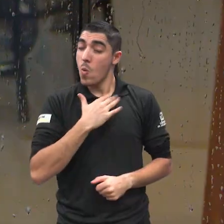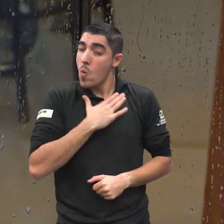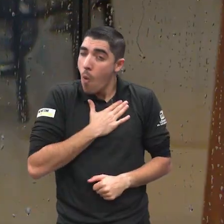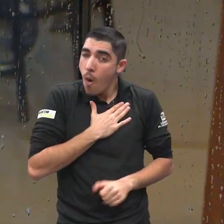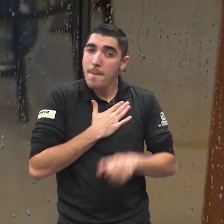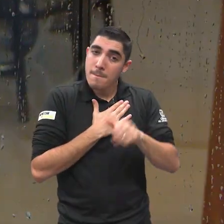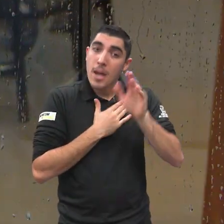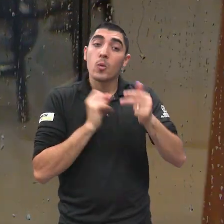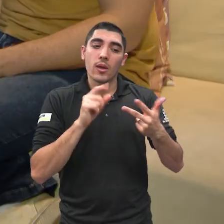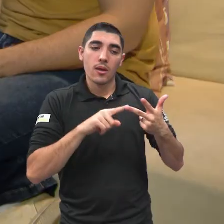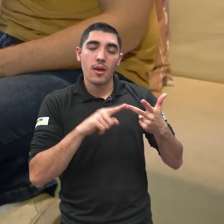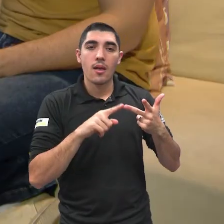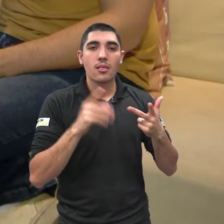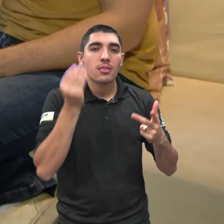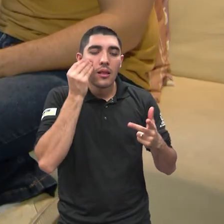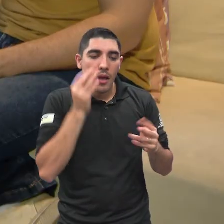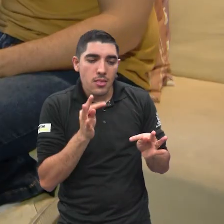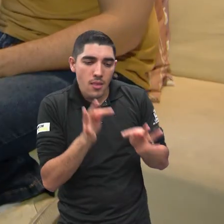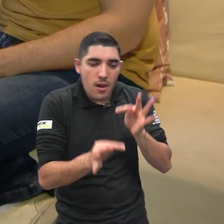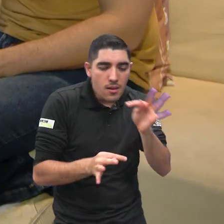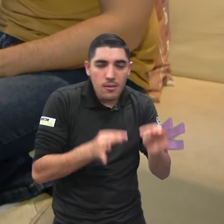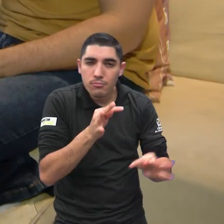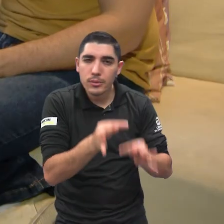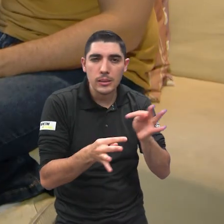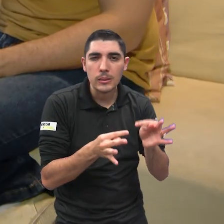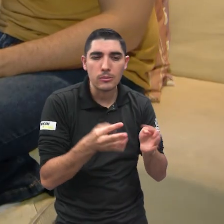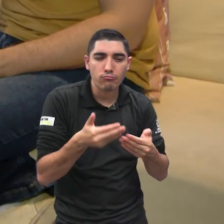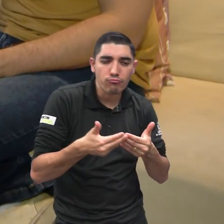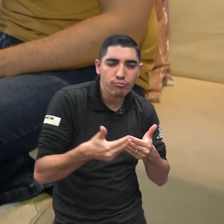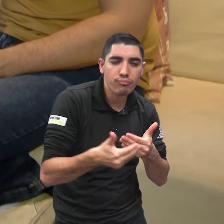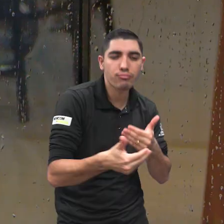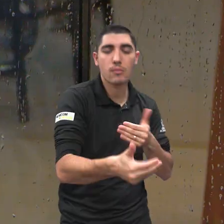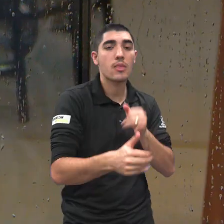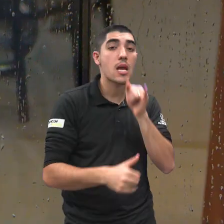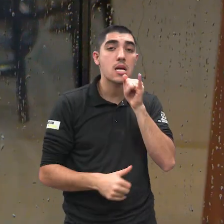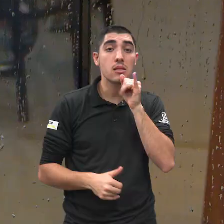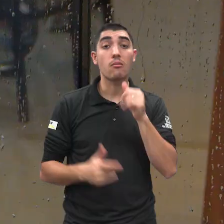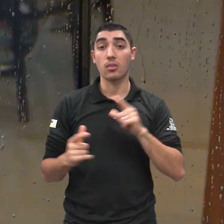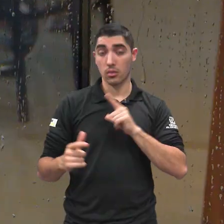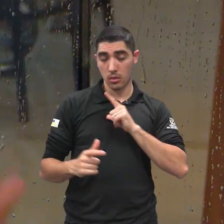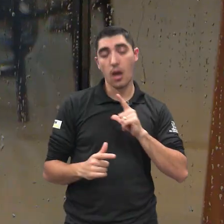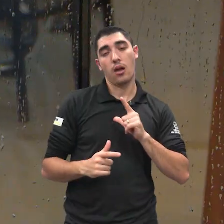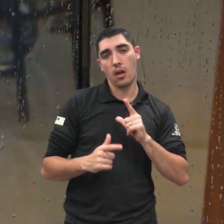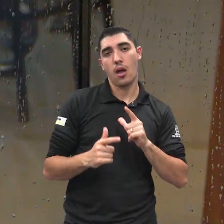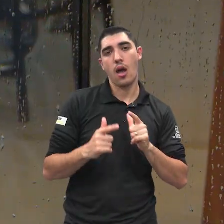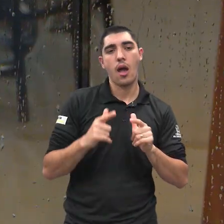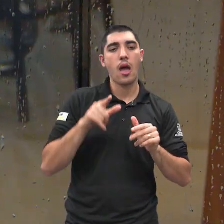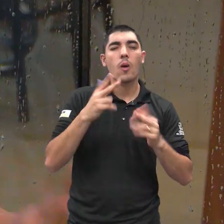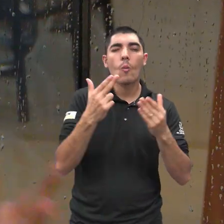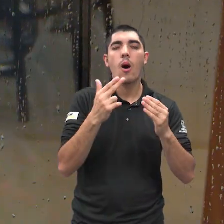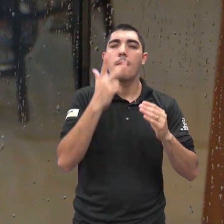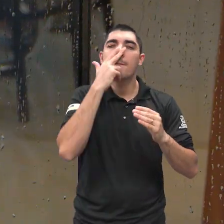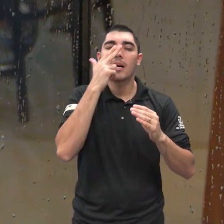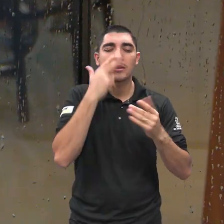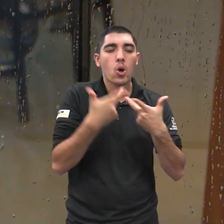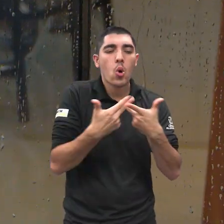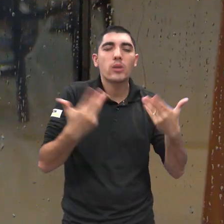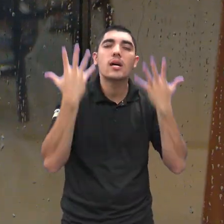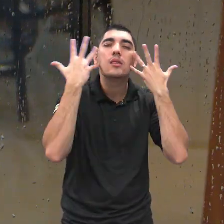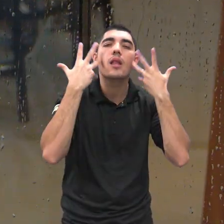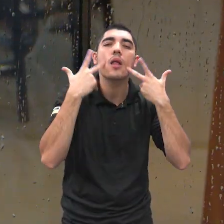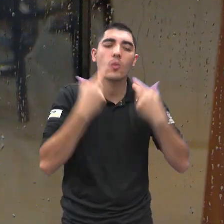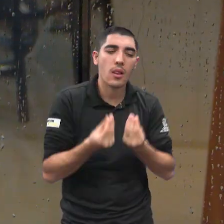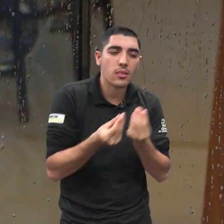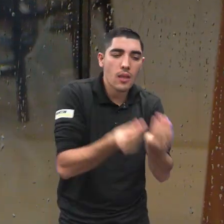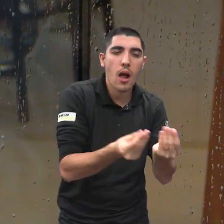gosto bastante de terapias alternativas a longo prazo. Então, por exemplo, hoje em dia nós temos nutracêuticos, que são moléculas naturais que a